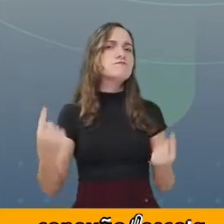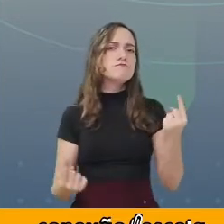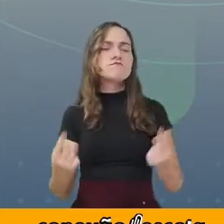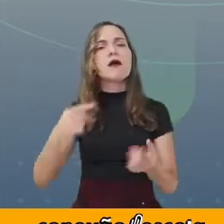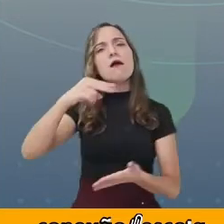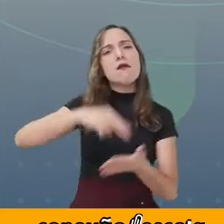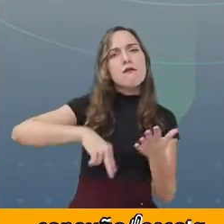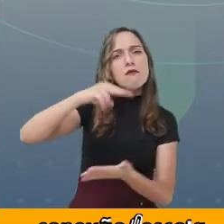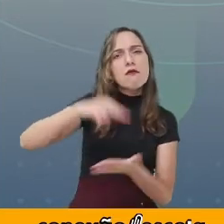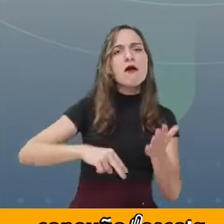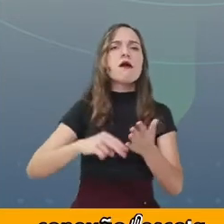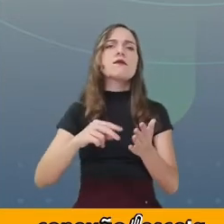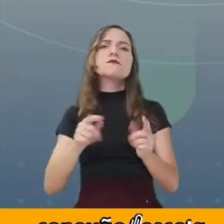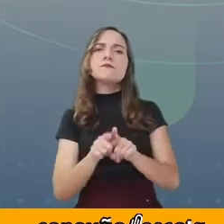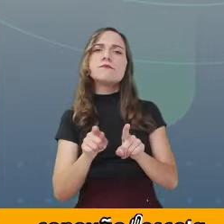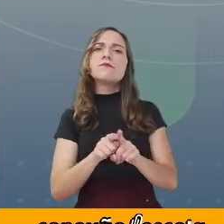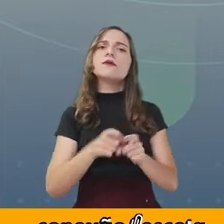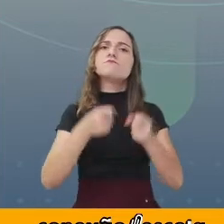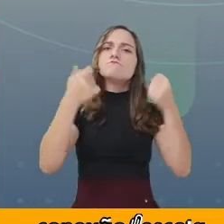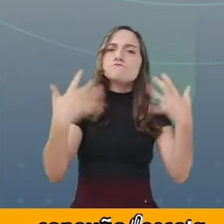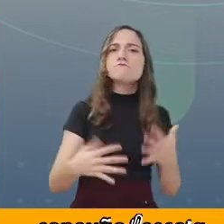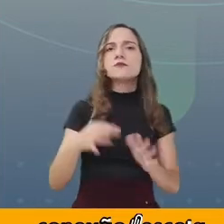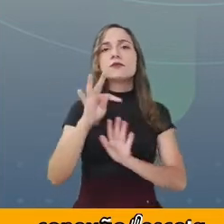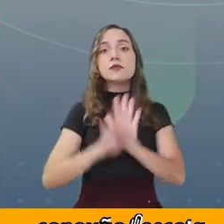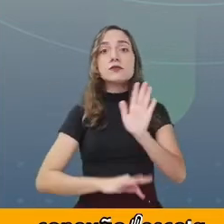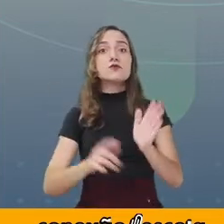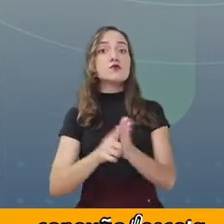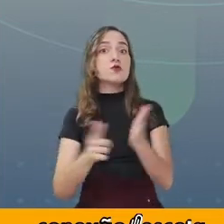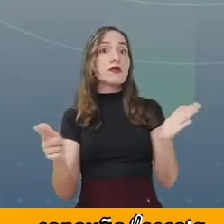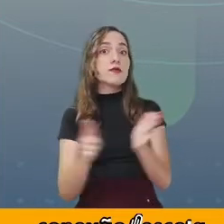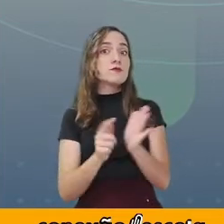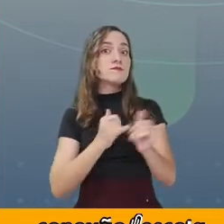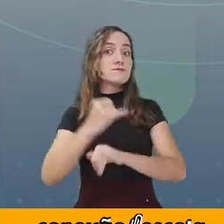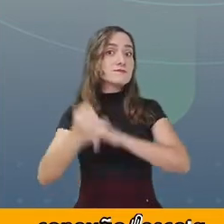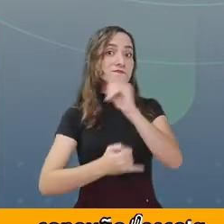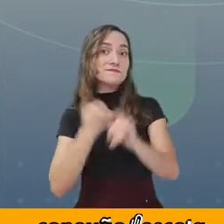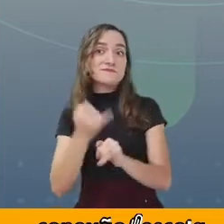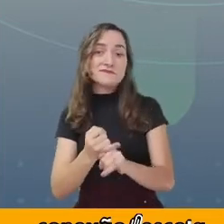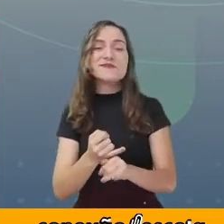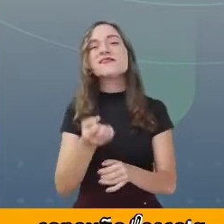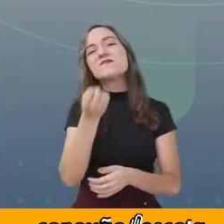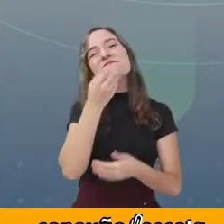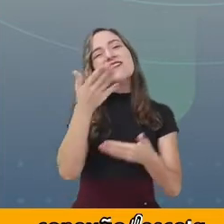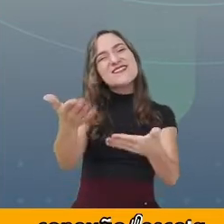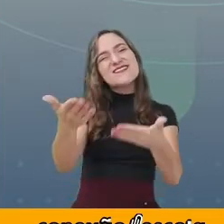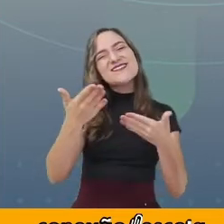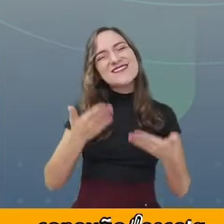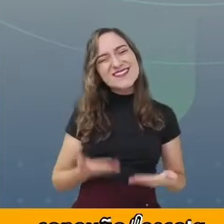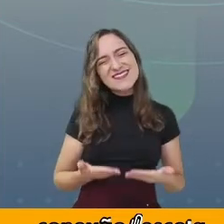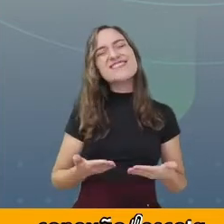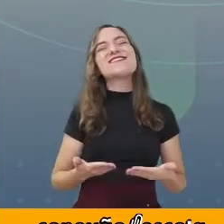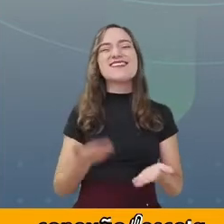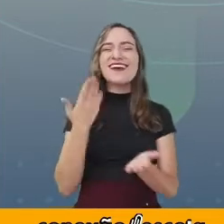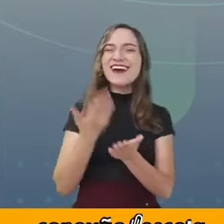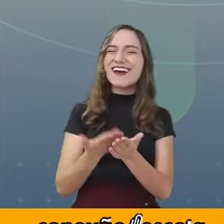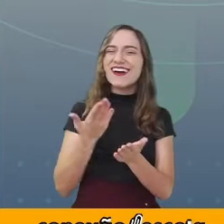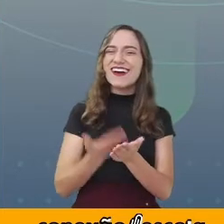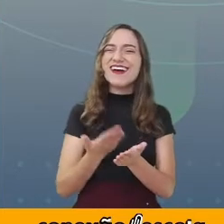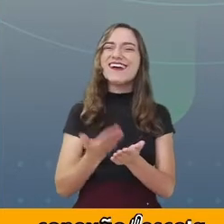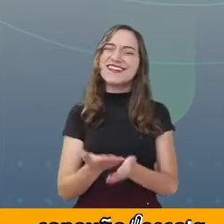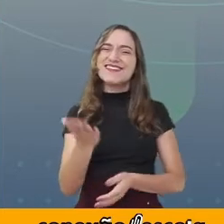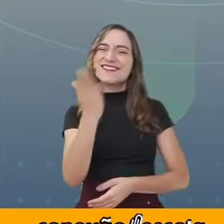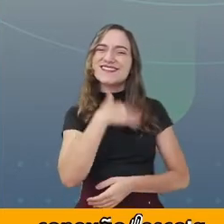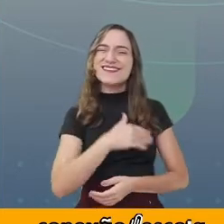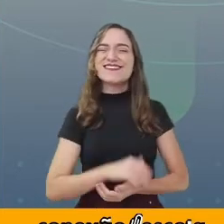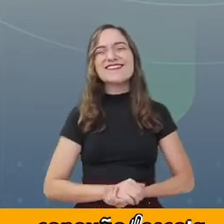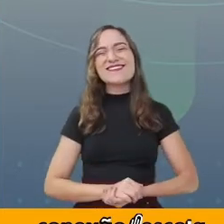e comentando textos jornalísticos digitais. Sejam todos bem-vindos e